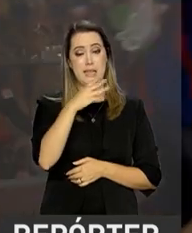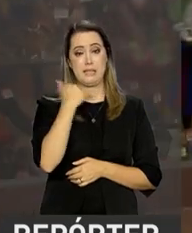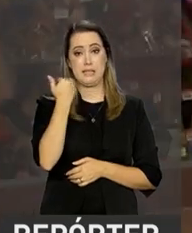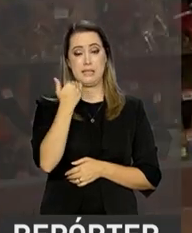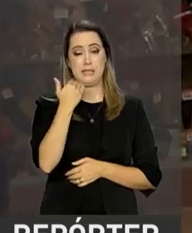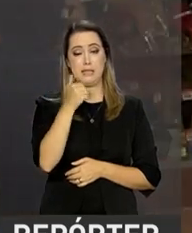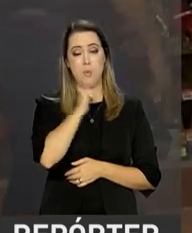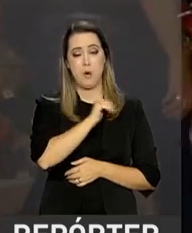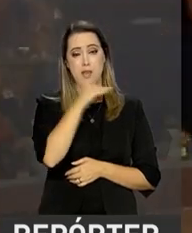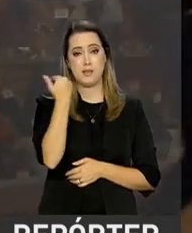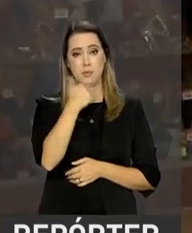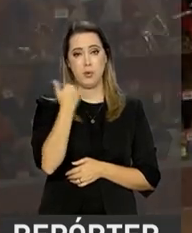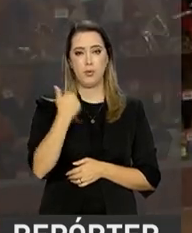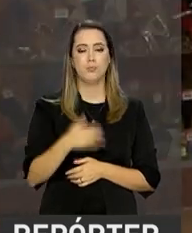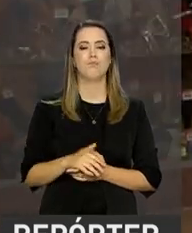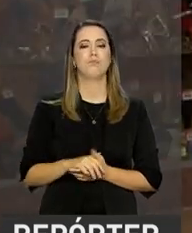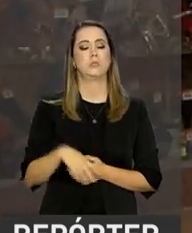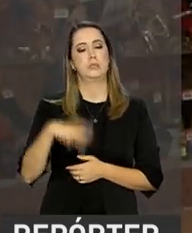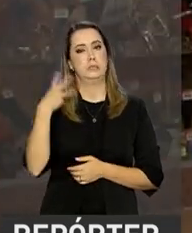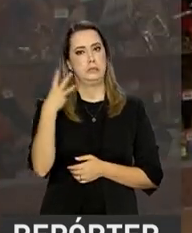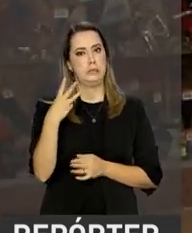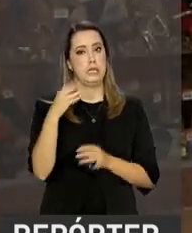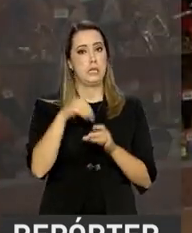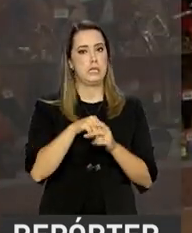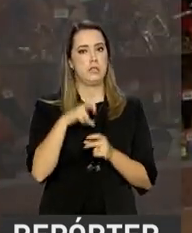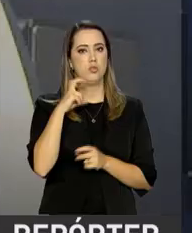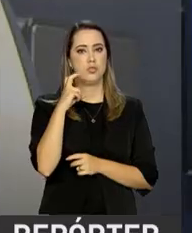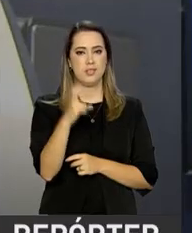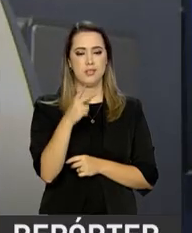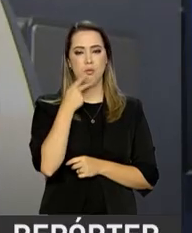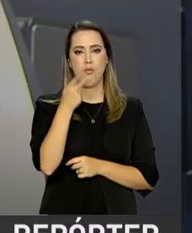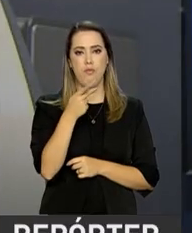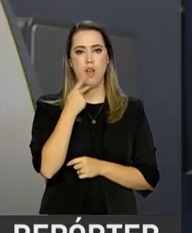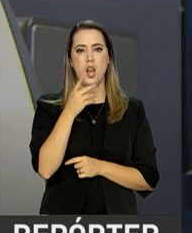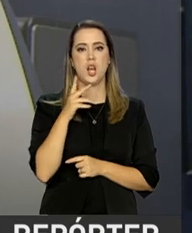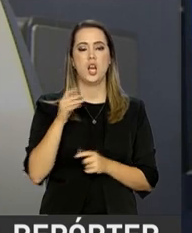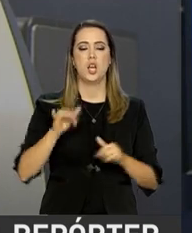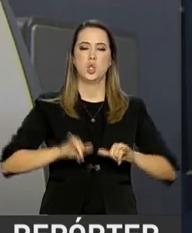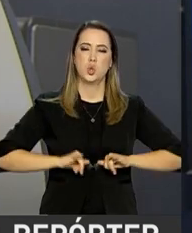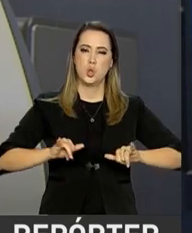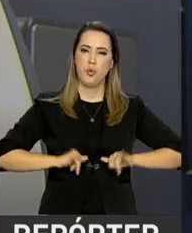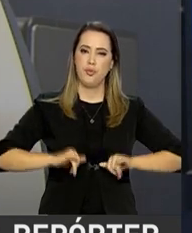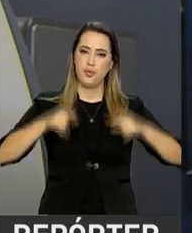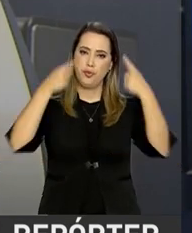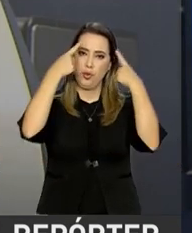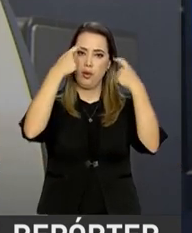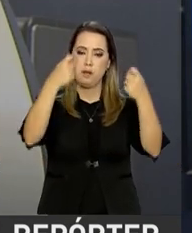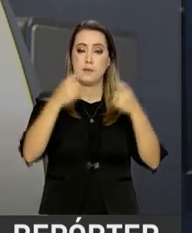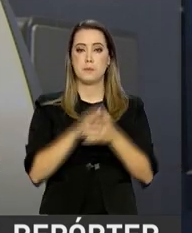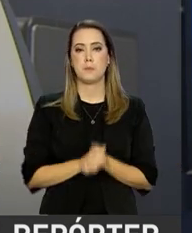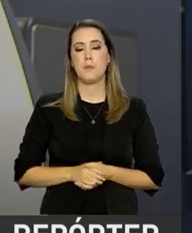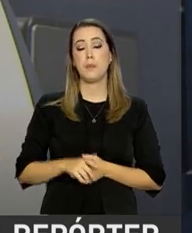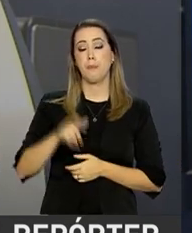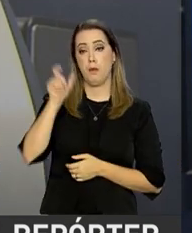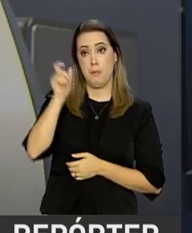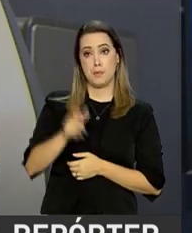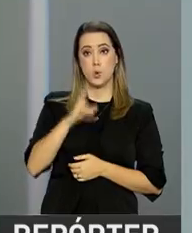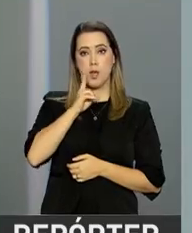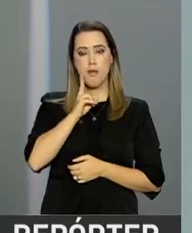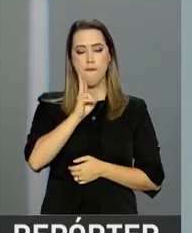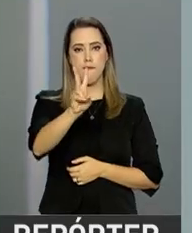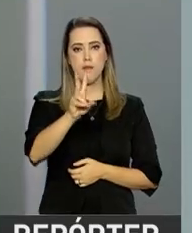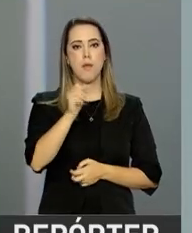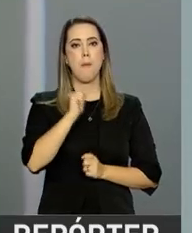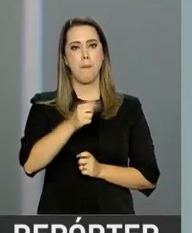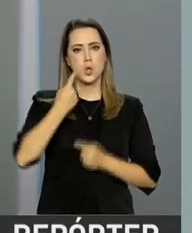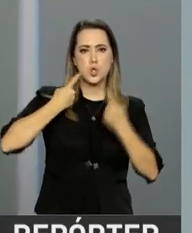5 disseram ter sofrido violência em um relacionamento. Quem sofre ou presencia uma situação de violência contra a mulher